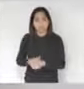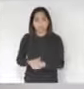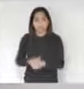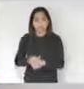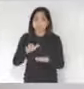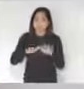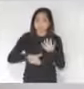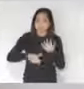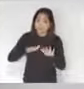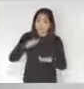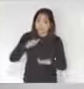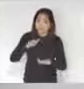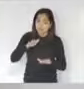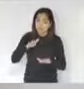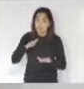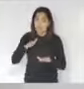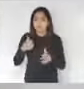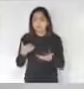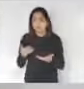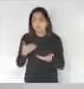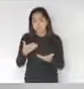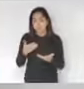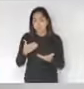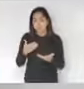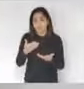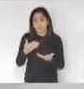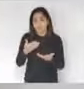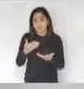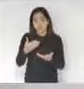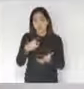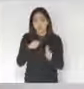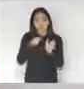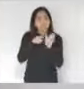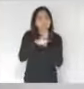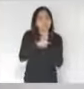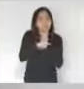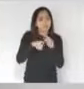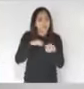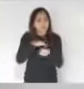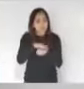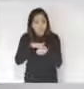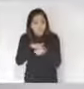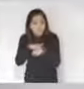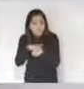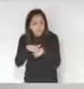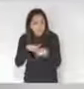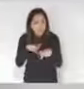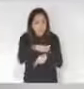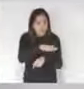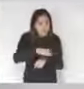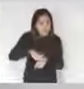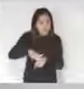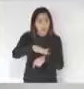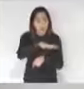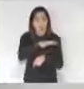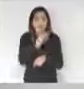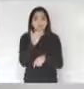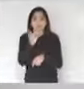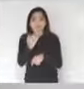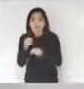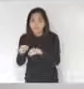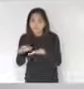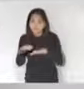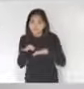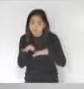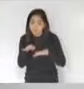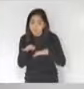Talvez, se o governador fosse consultar e conversar com os setores que pedem audiência até hoje e não foram